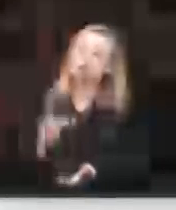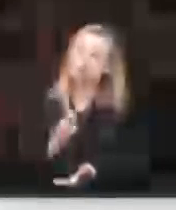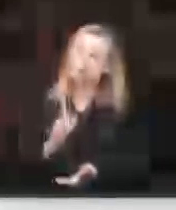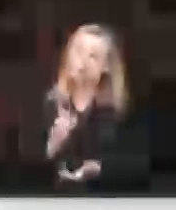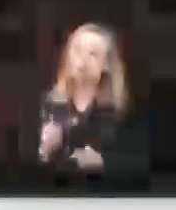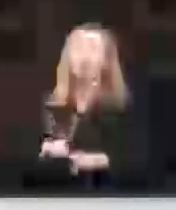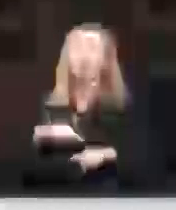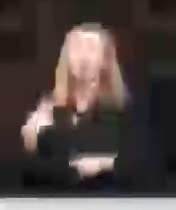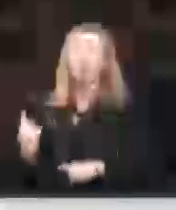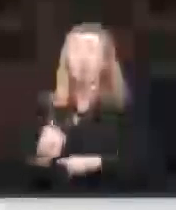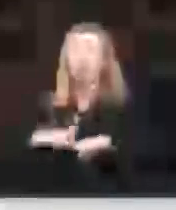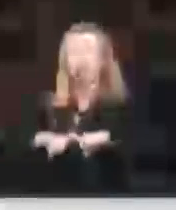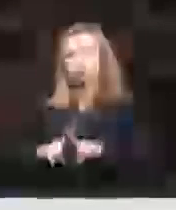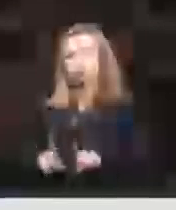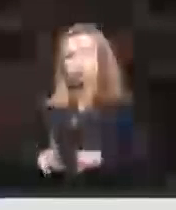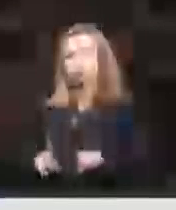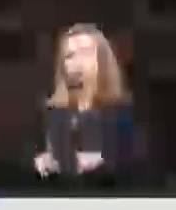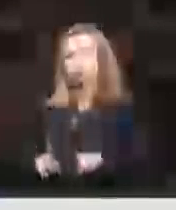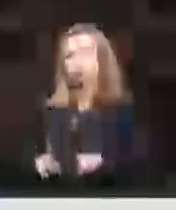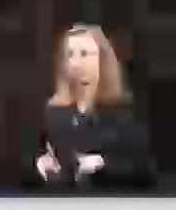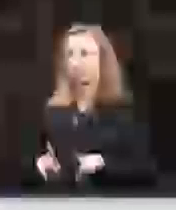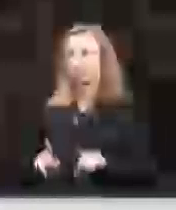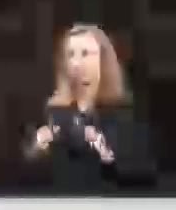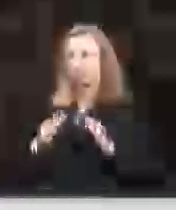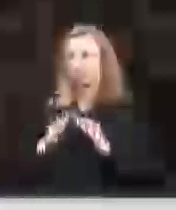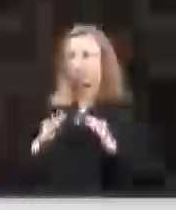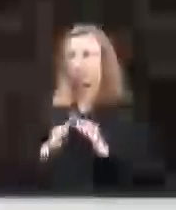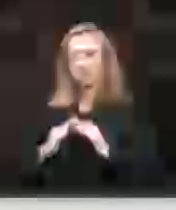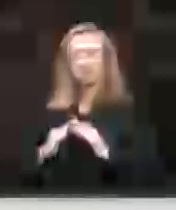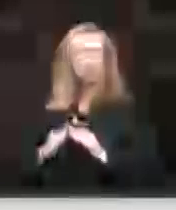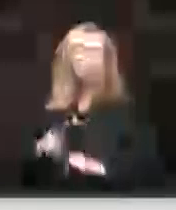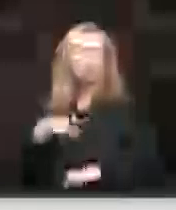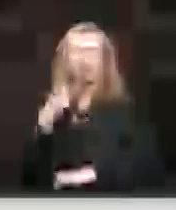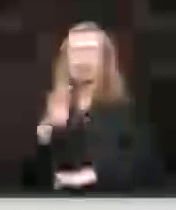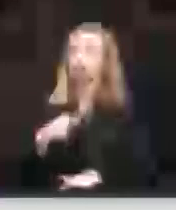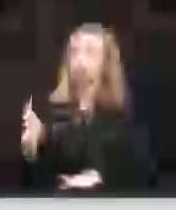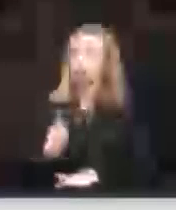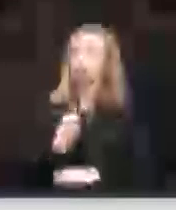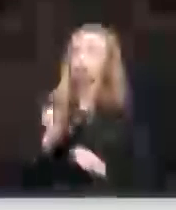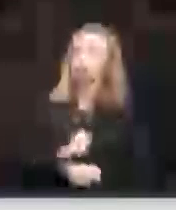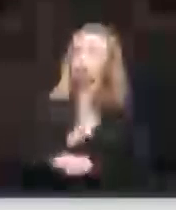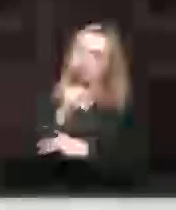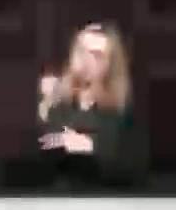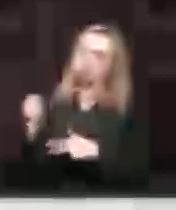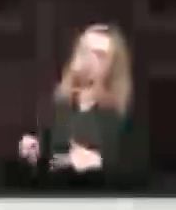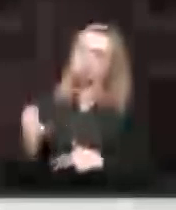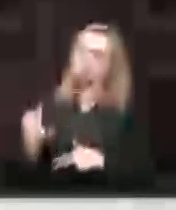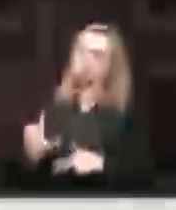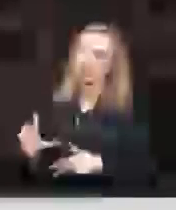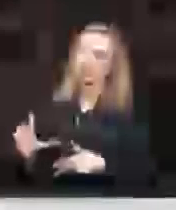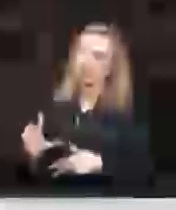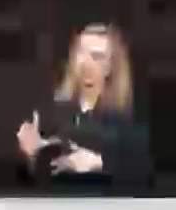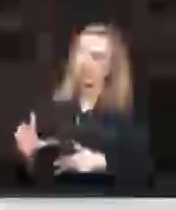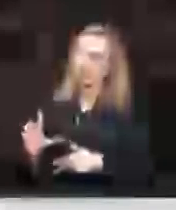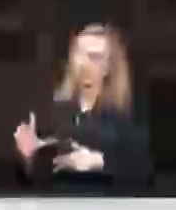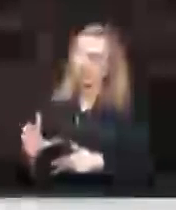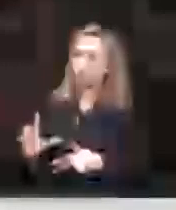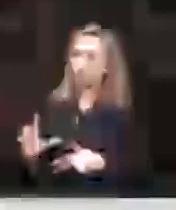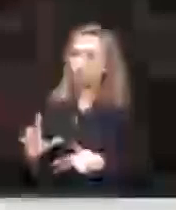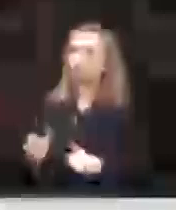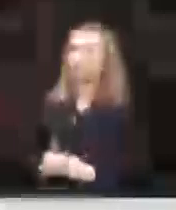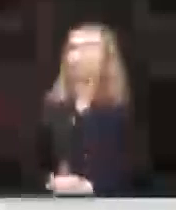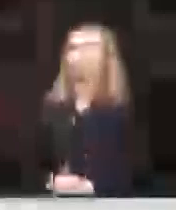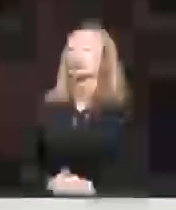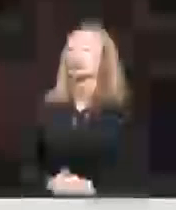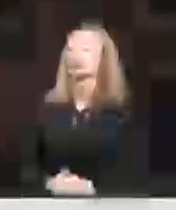casa, quando eu digo nós, falo no Poder Legislativo, que muitos votaram contrariamente.